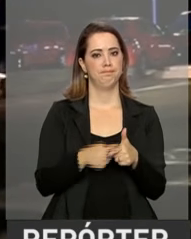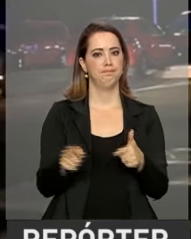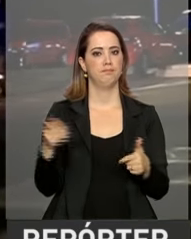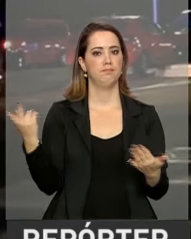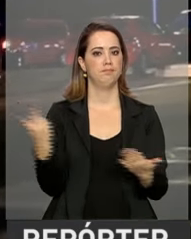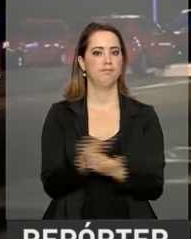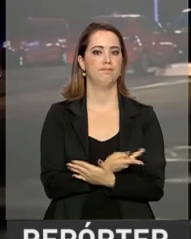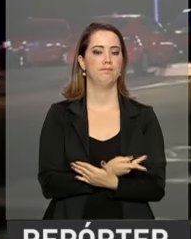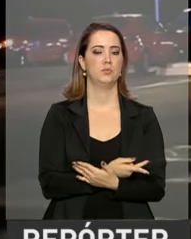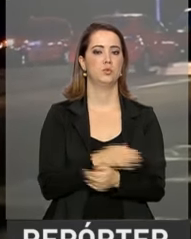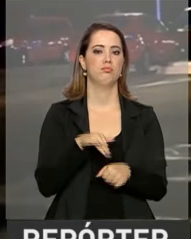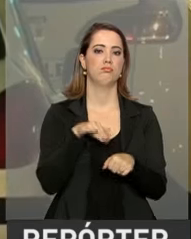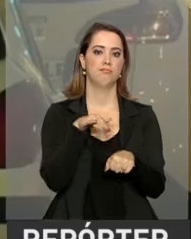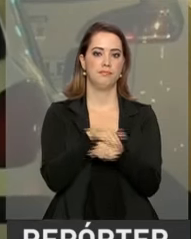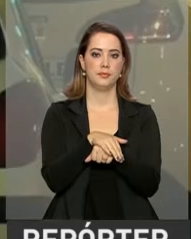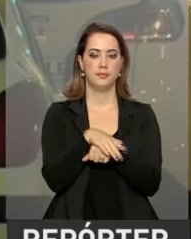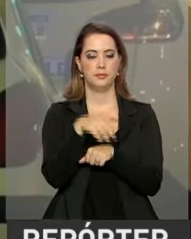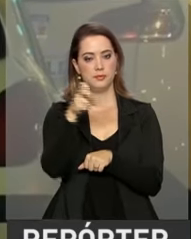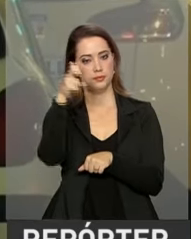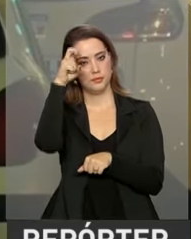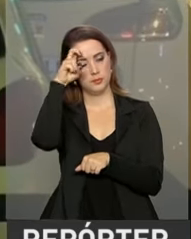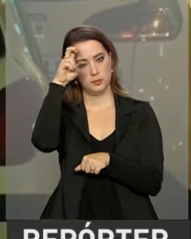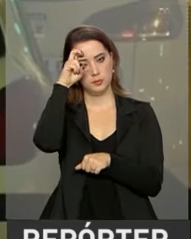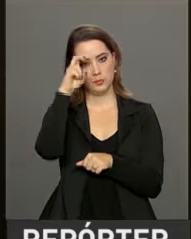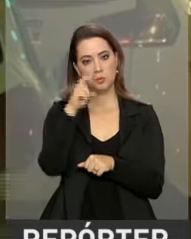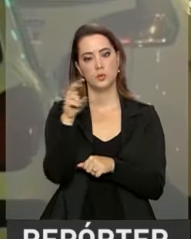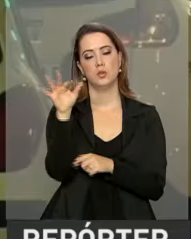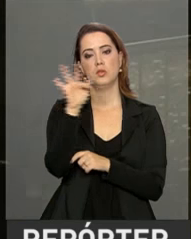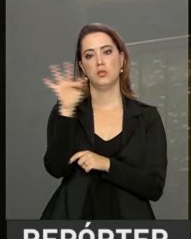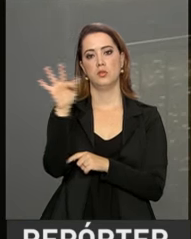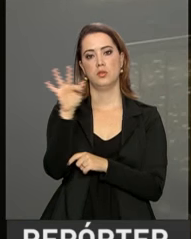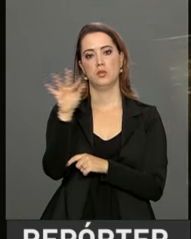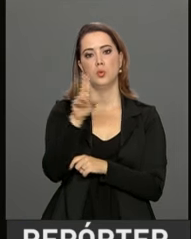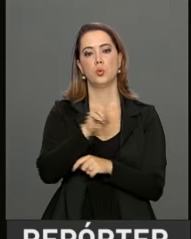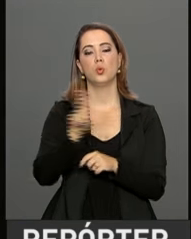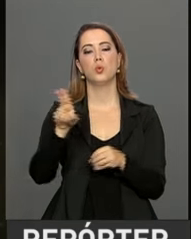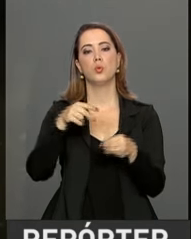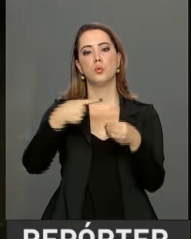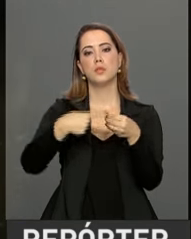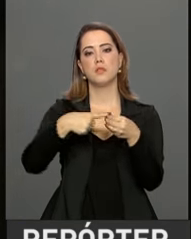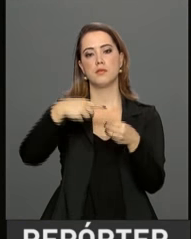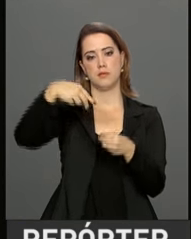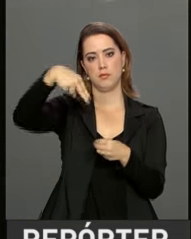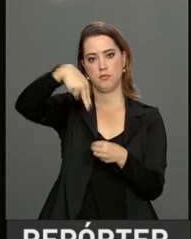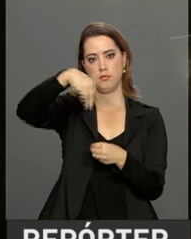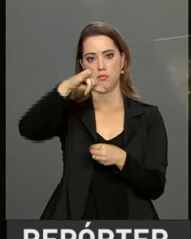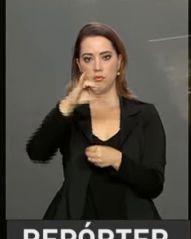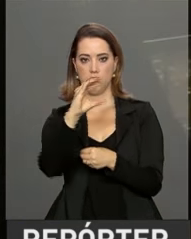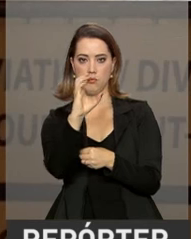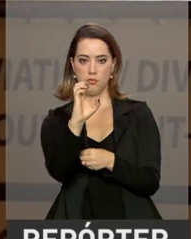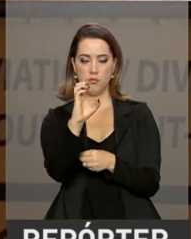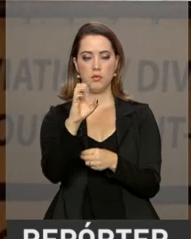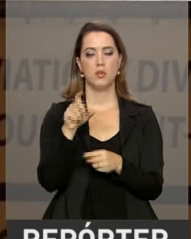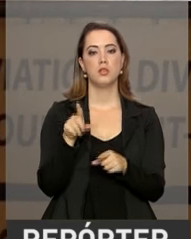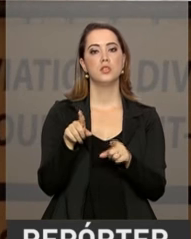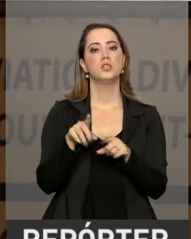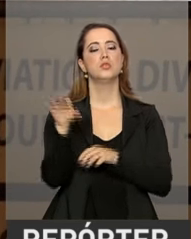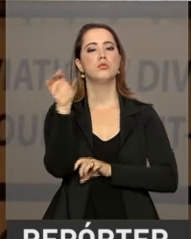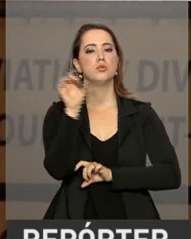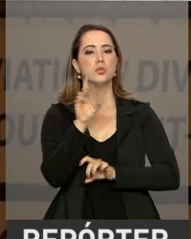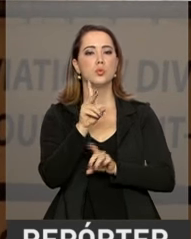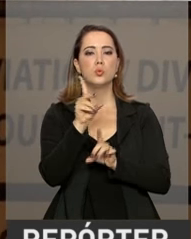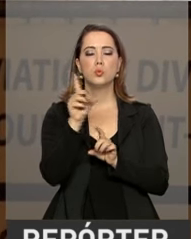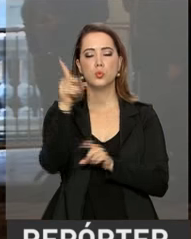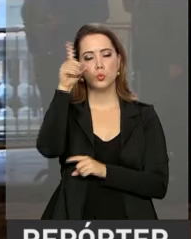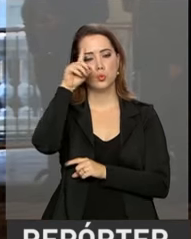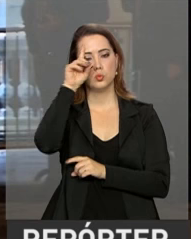na noite da última quinta-feira em Nice, que fica no sul da França, durante as comemorações aí pelo dia da queda da